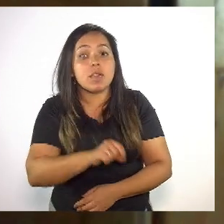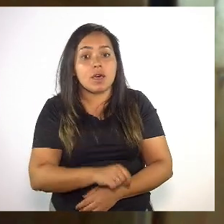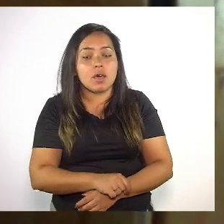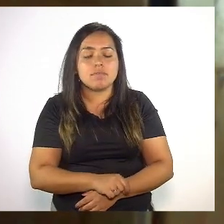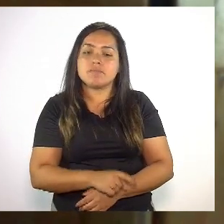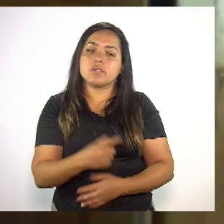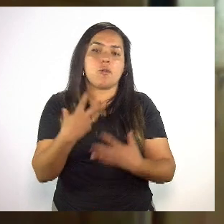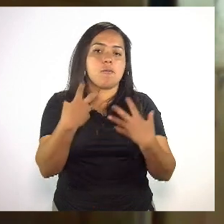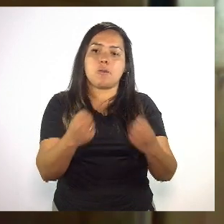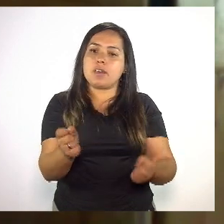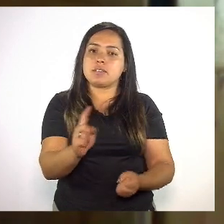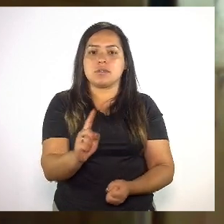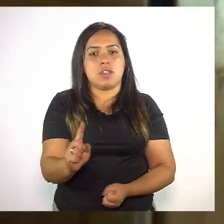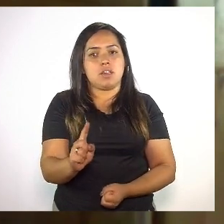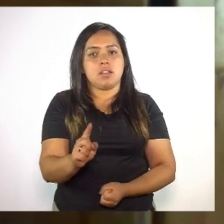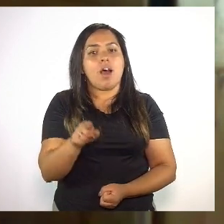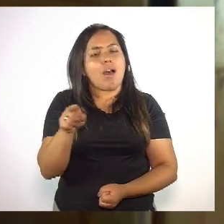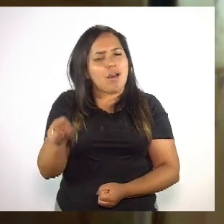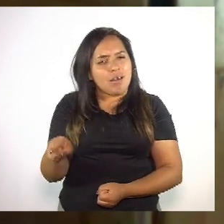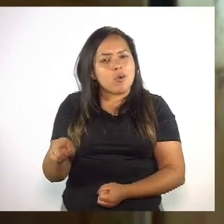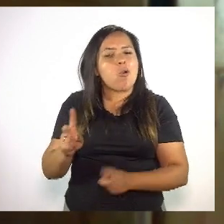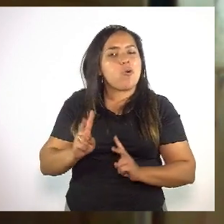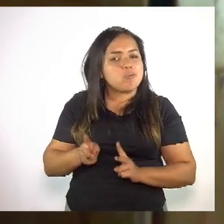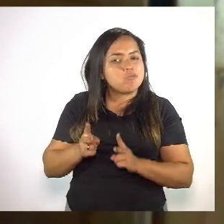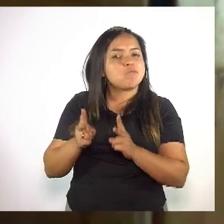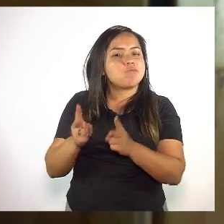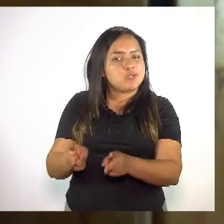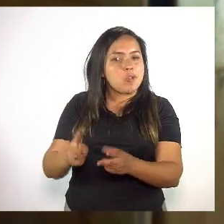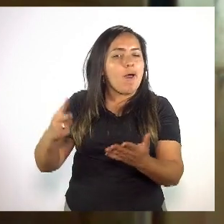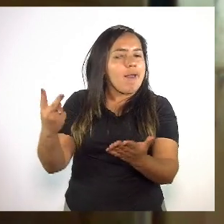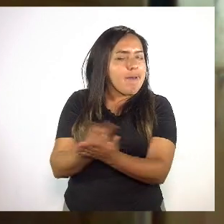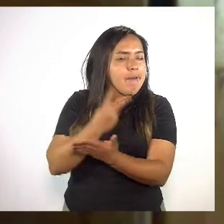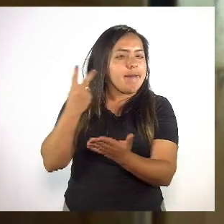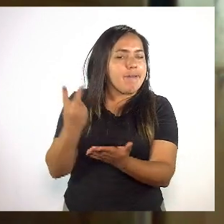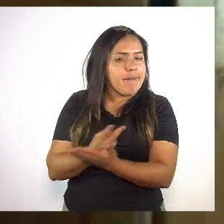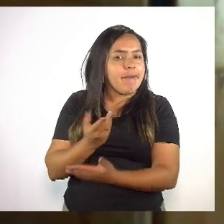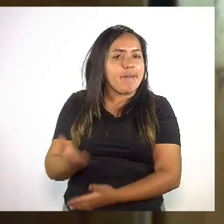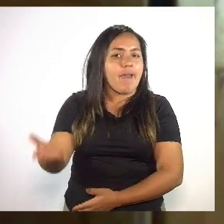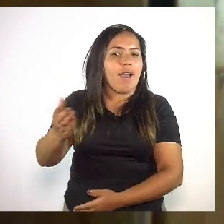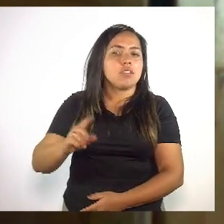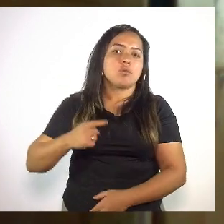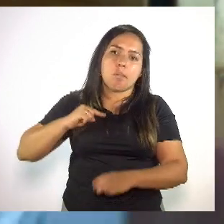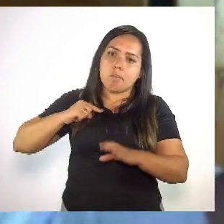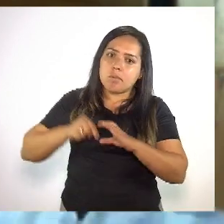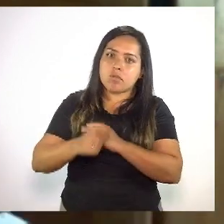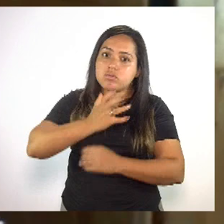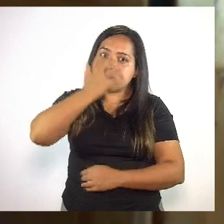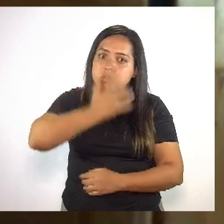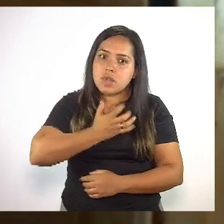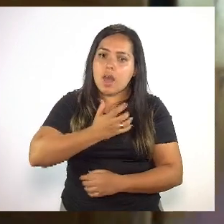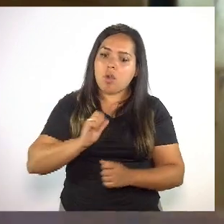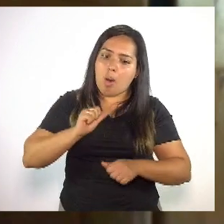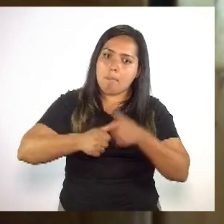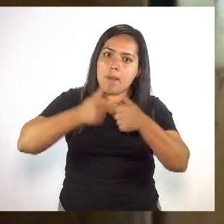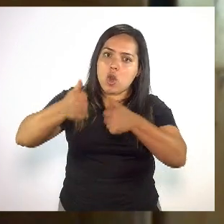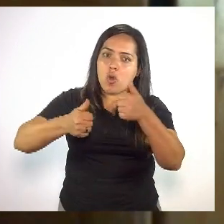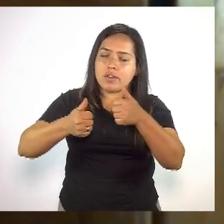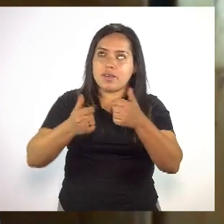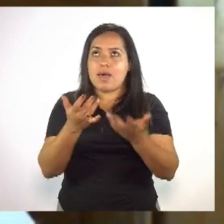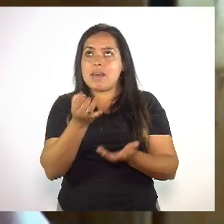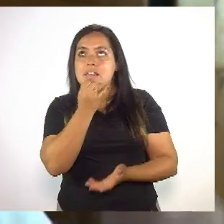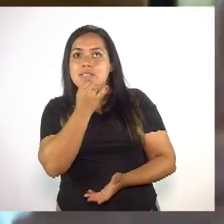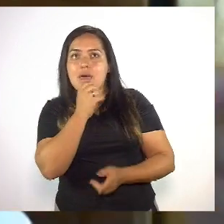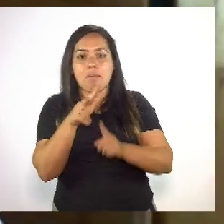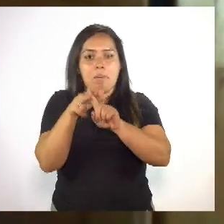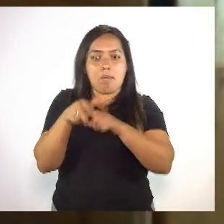foi atendida. Continua a ser uma irregularidade grave. Melhoria na irregularidade não